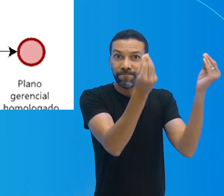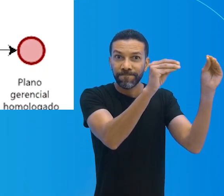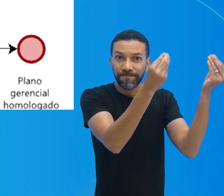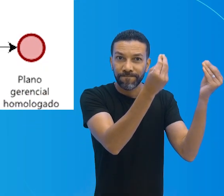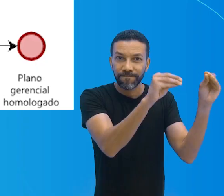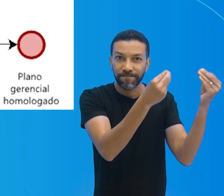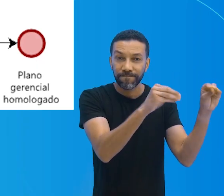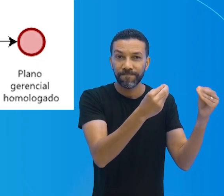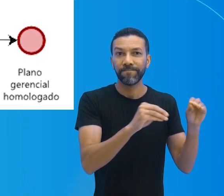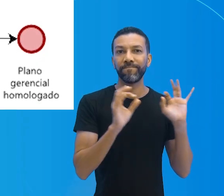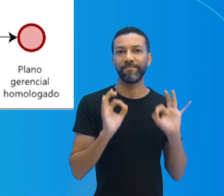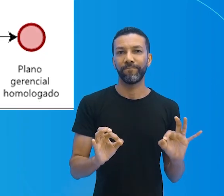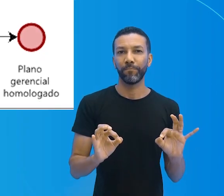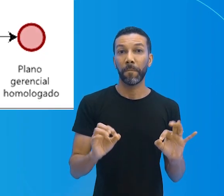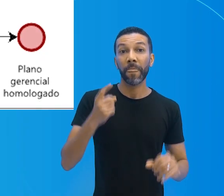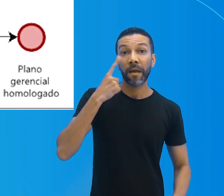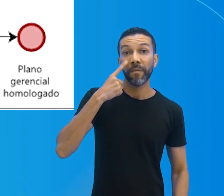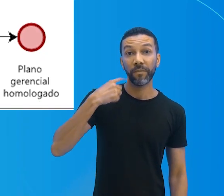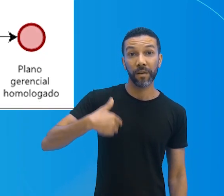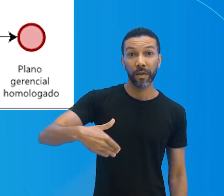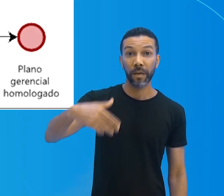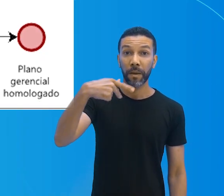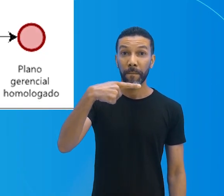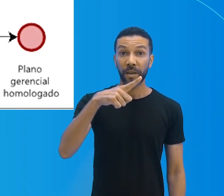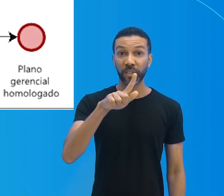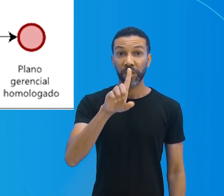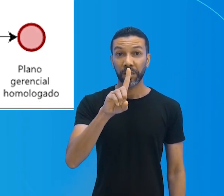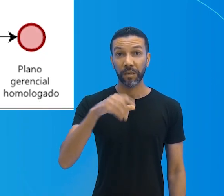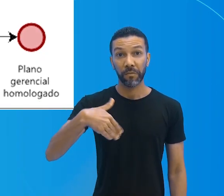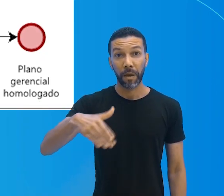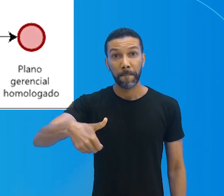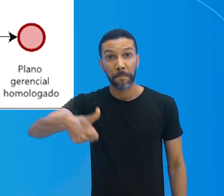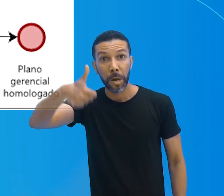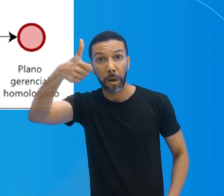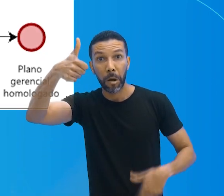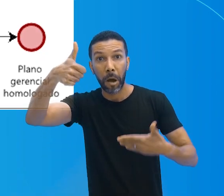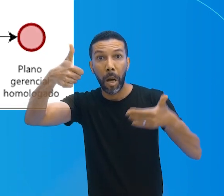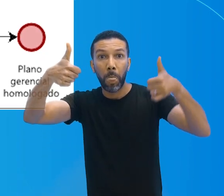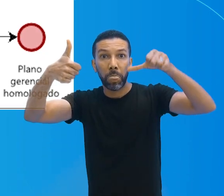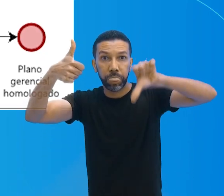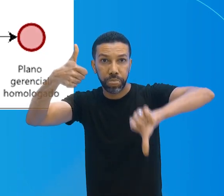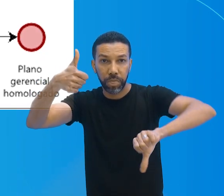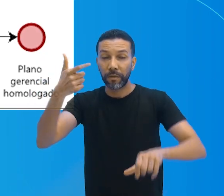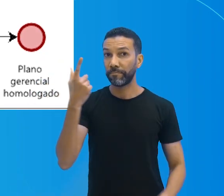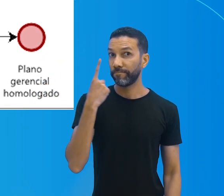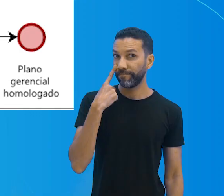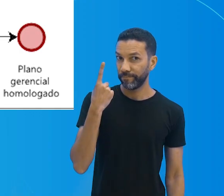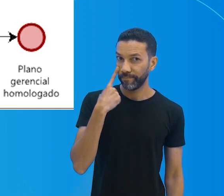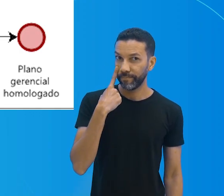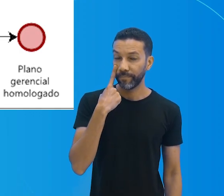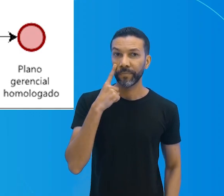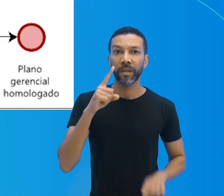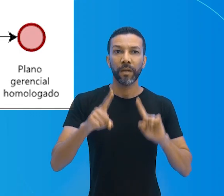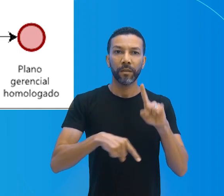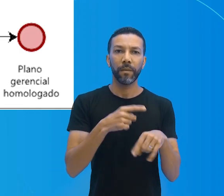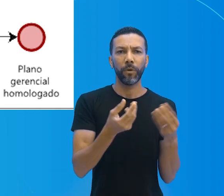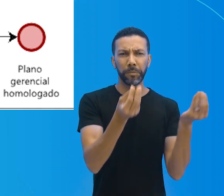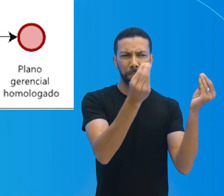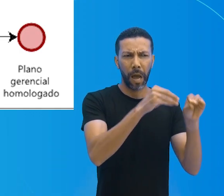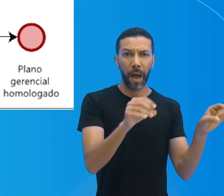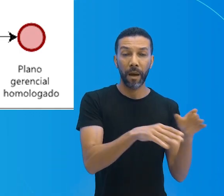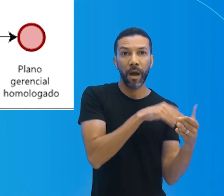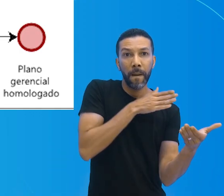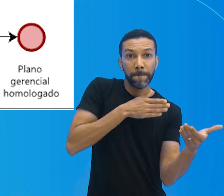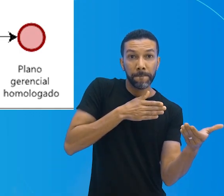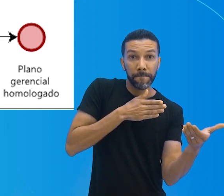vai definir se o PGD na sua unidade ele vai andar bem ou não, tá? E vai submeter esse